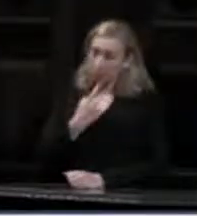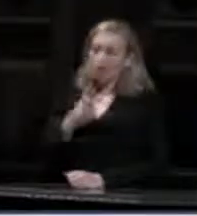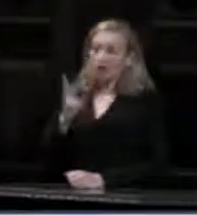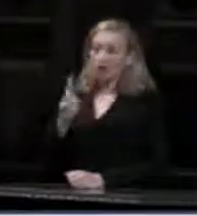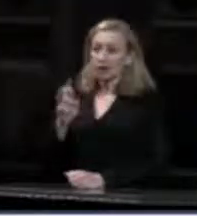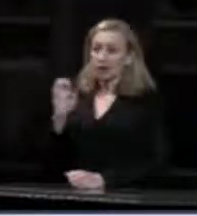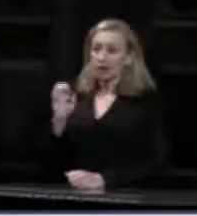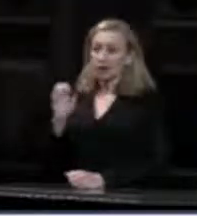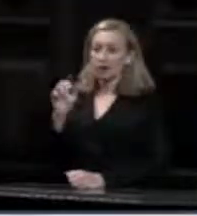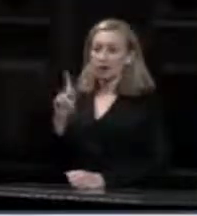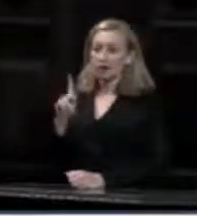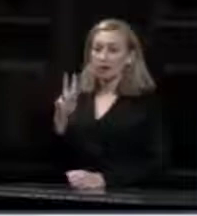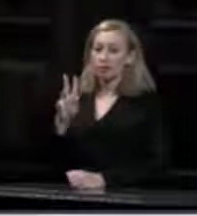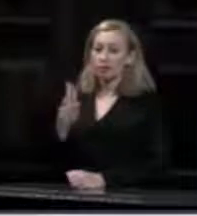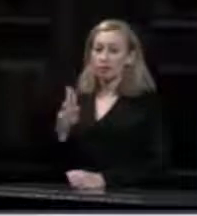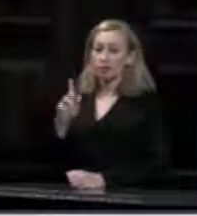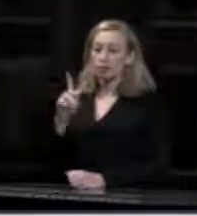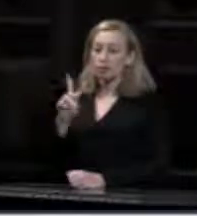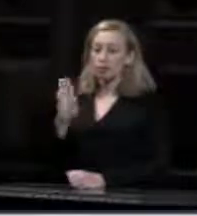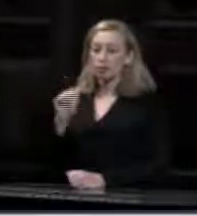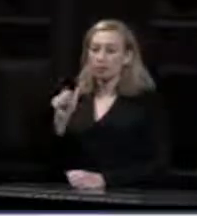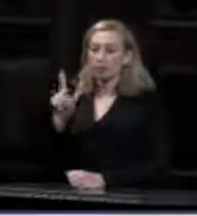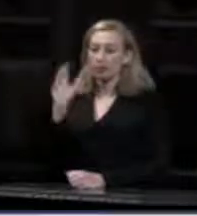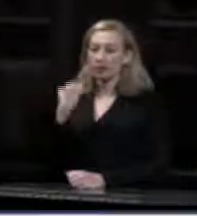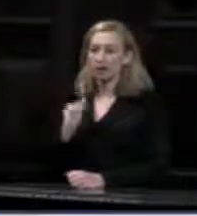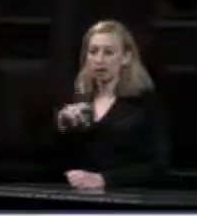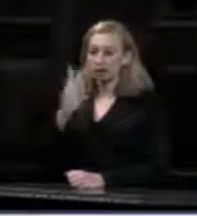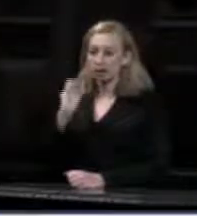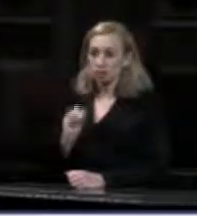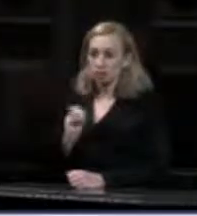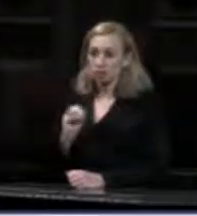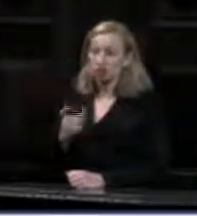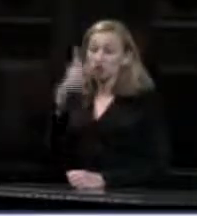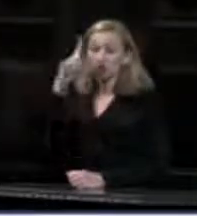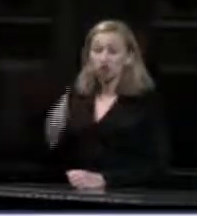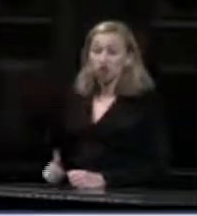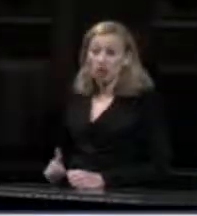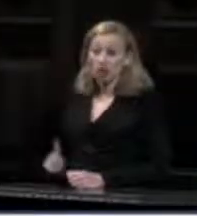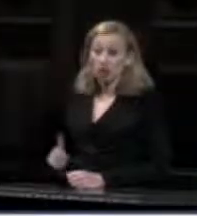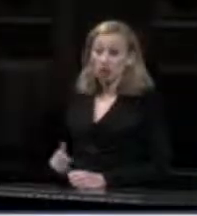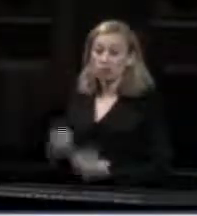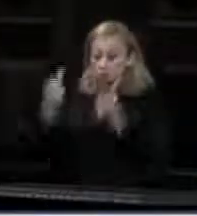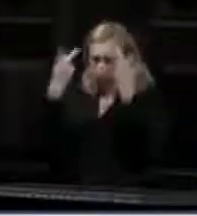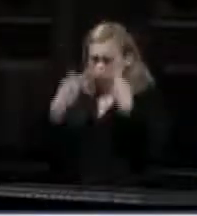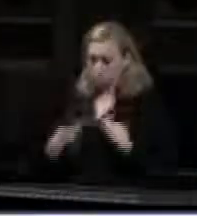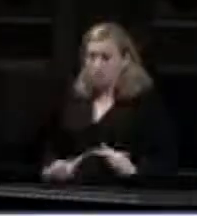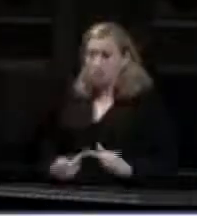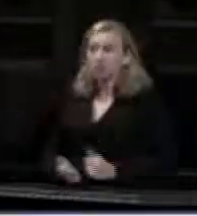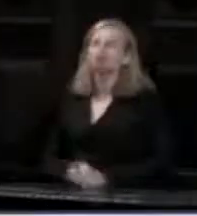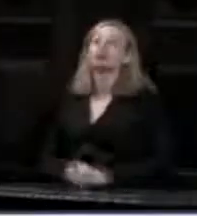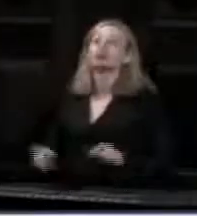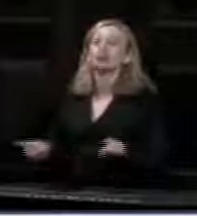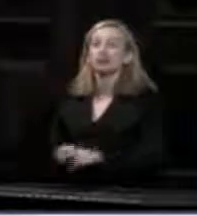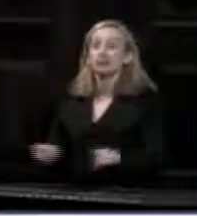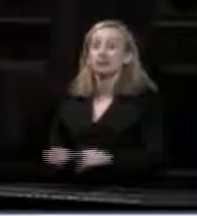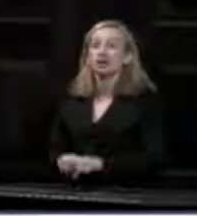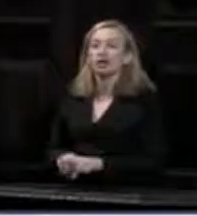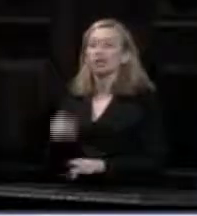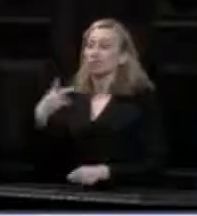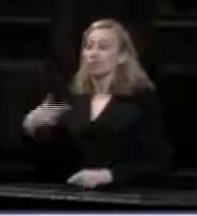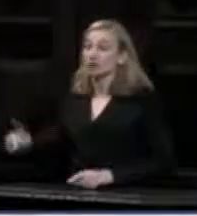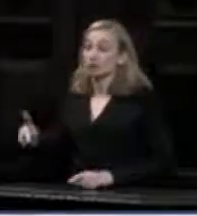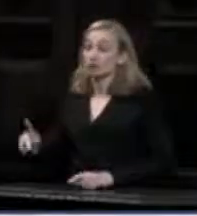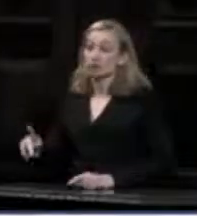e que o direito do cidadão e seus deveres existam